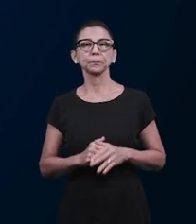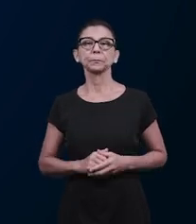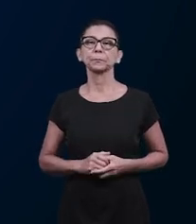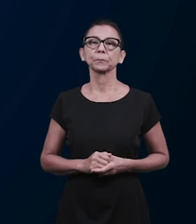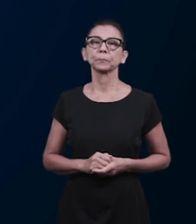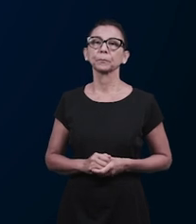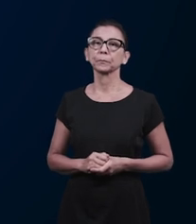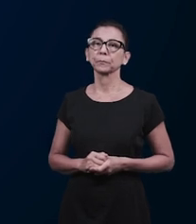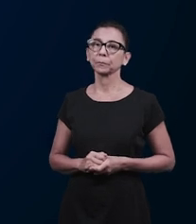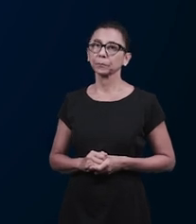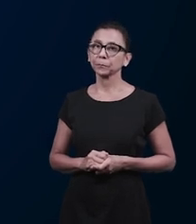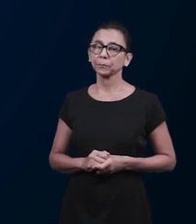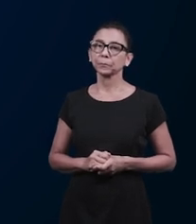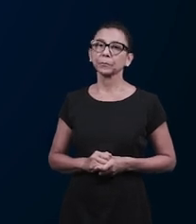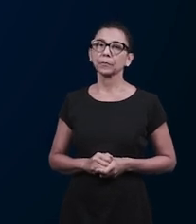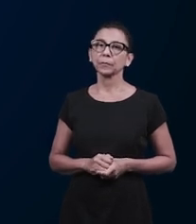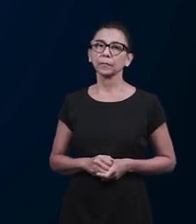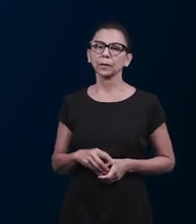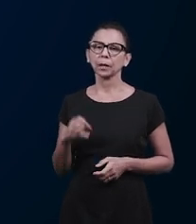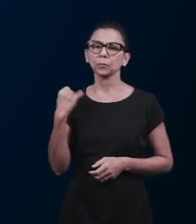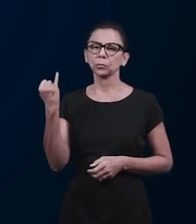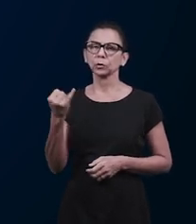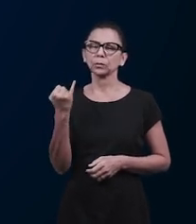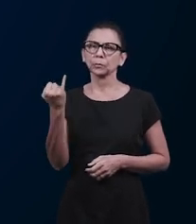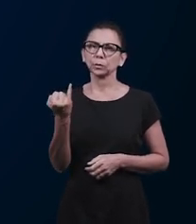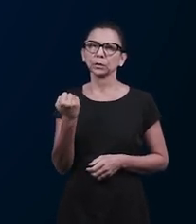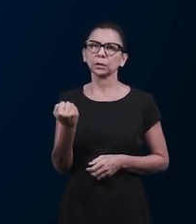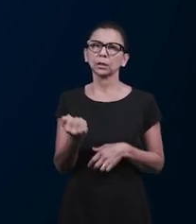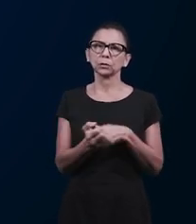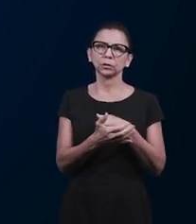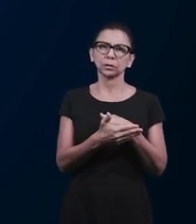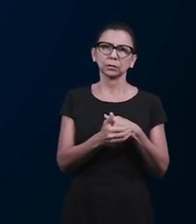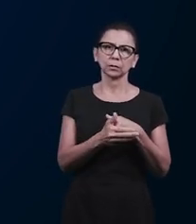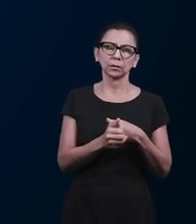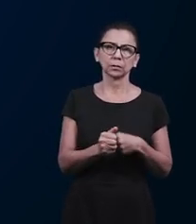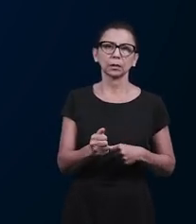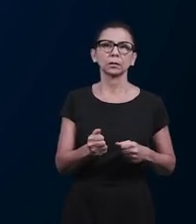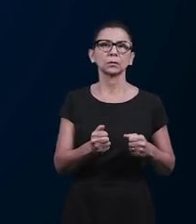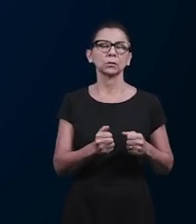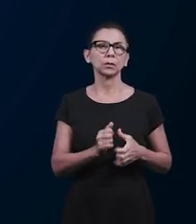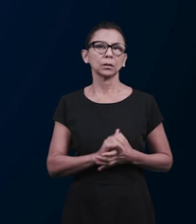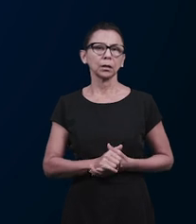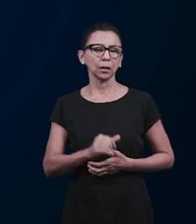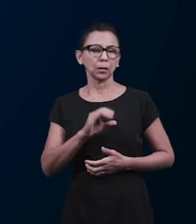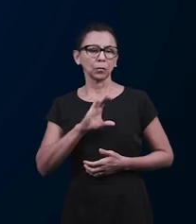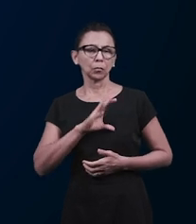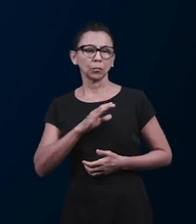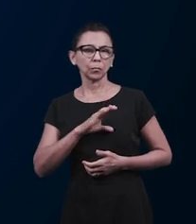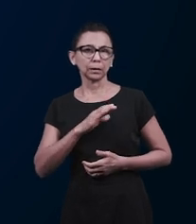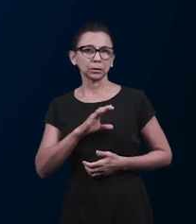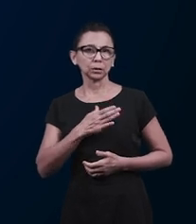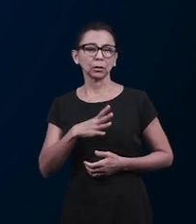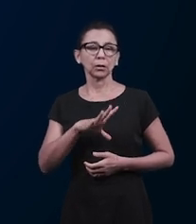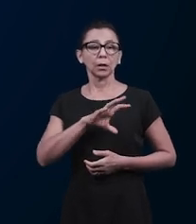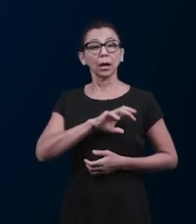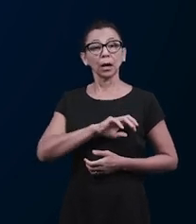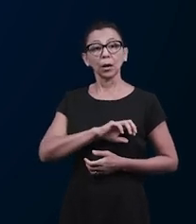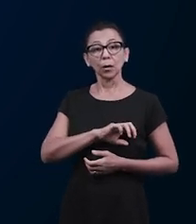o seguinte: segui a caridade ou o amor e procurai com zelo os